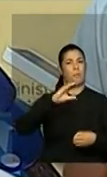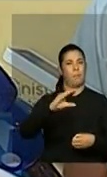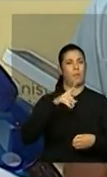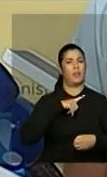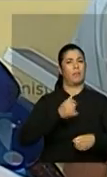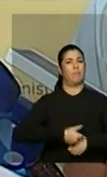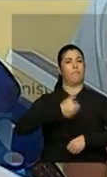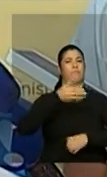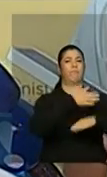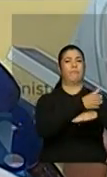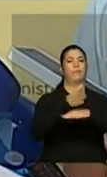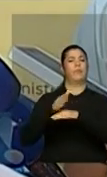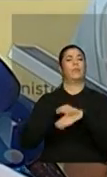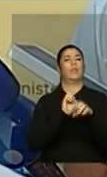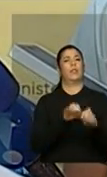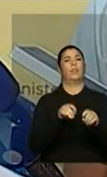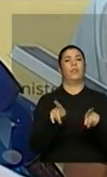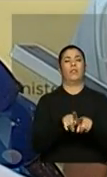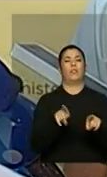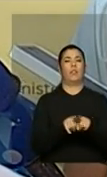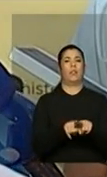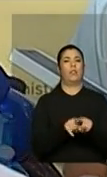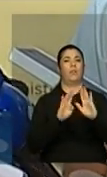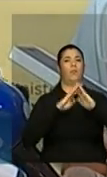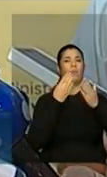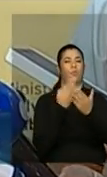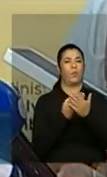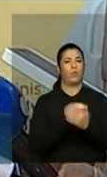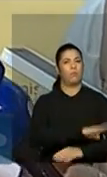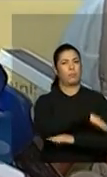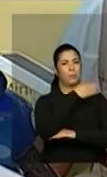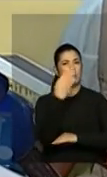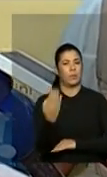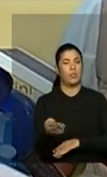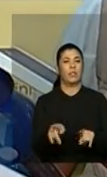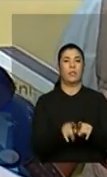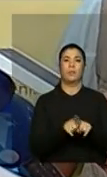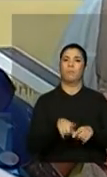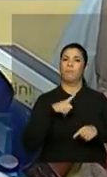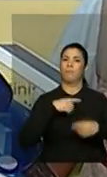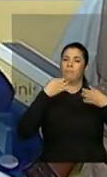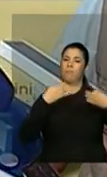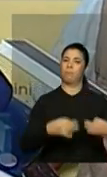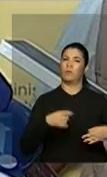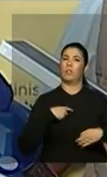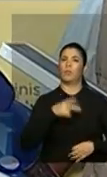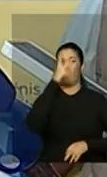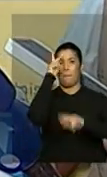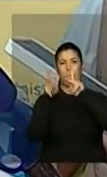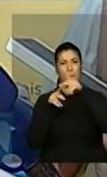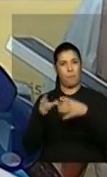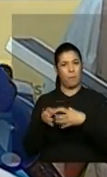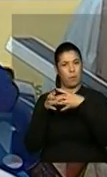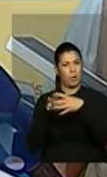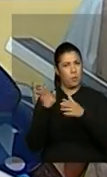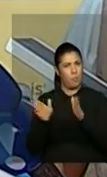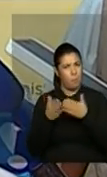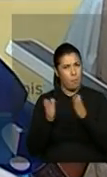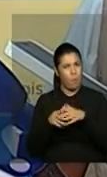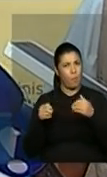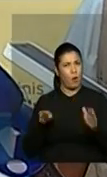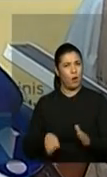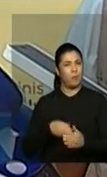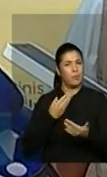acesso à educação, melhorando o acesso à escola em tempo integral, garantindo que a população pobre chegue às universidades. Então, existe